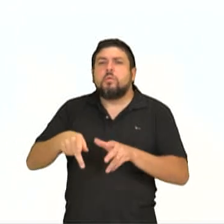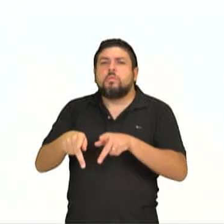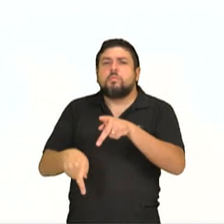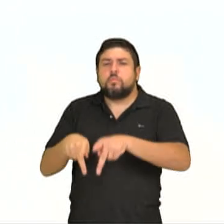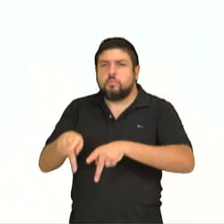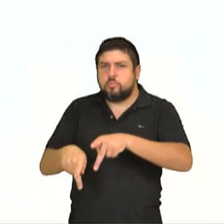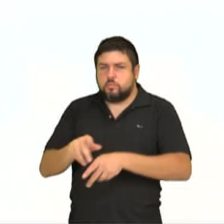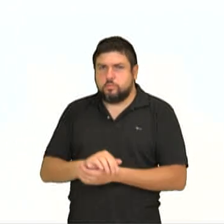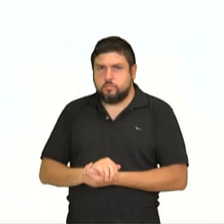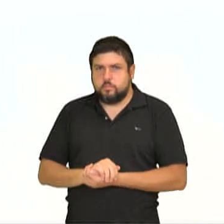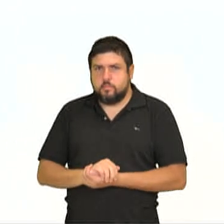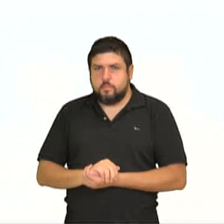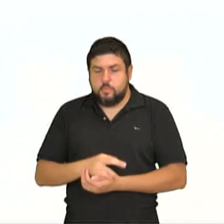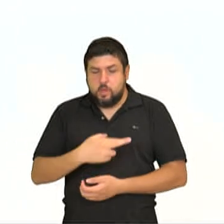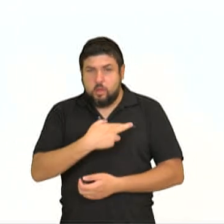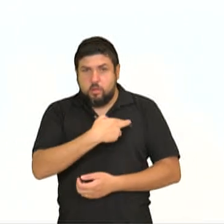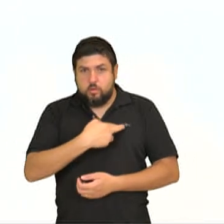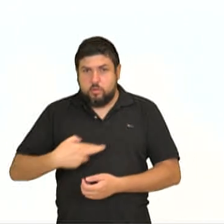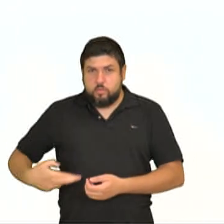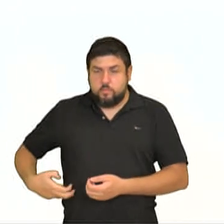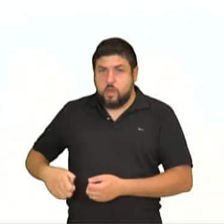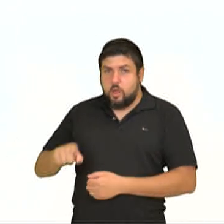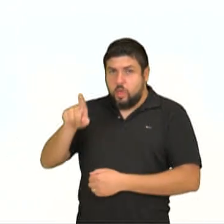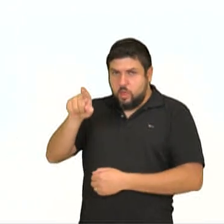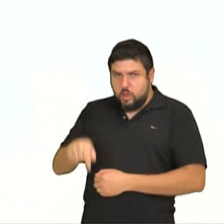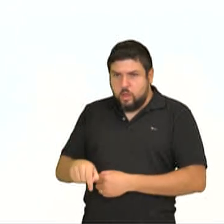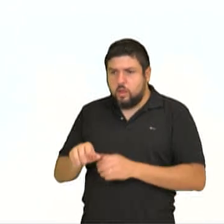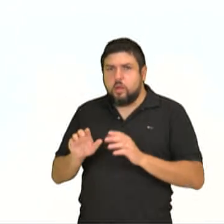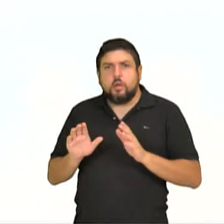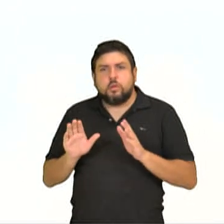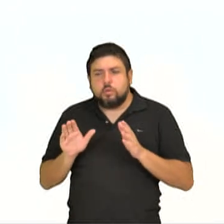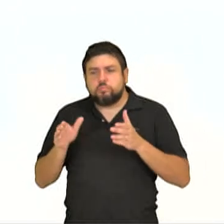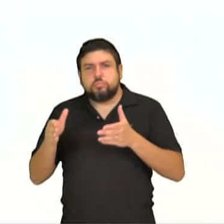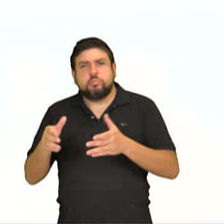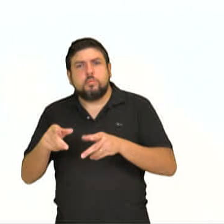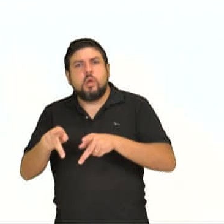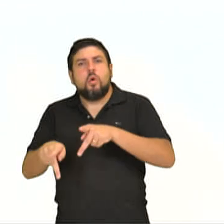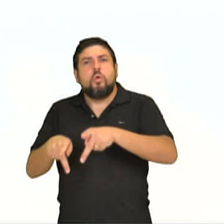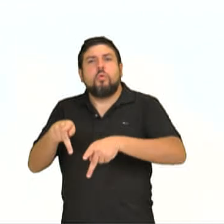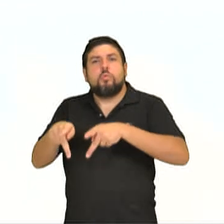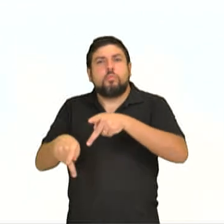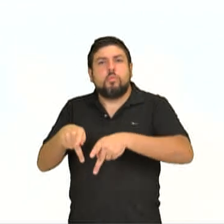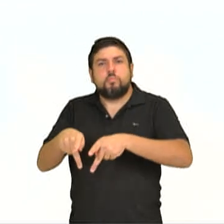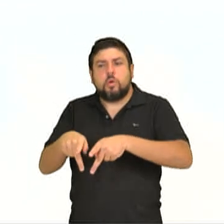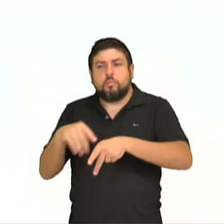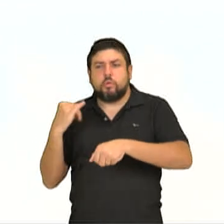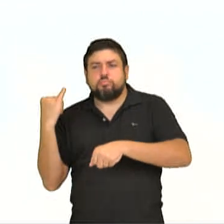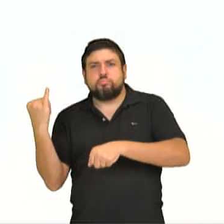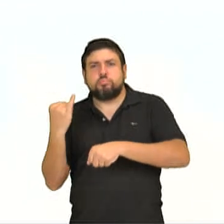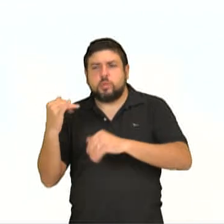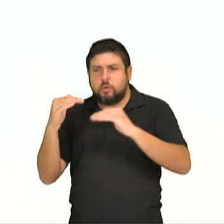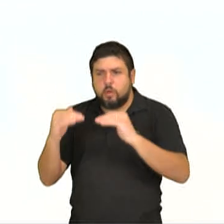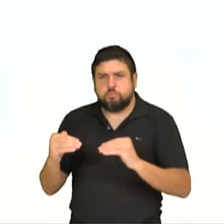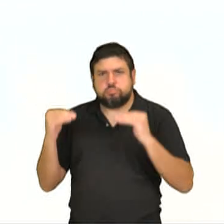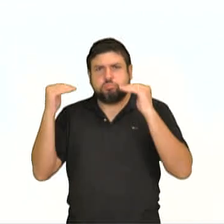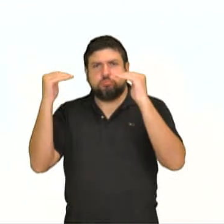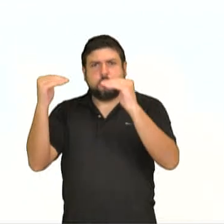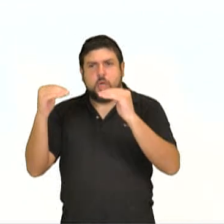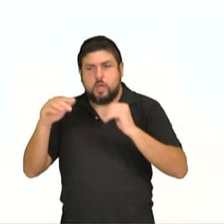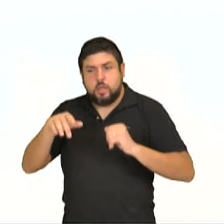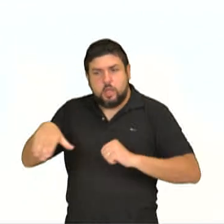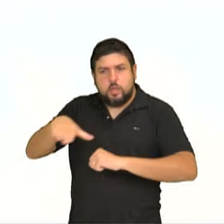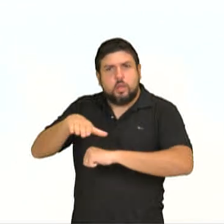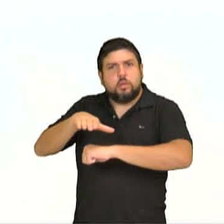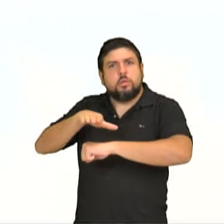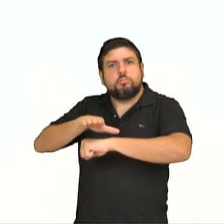república é uma forma de governo cuja a soberania ela está concentrada nas mãos do povo, nas mãos dos cidadãos, governando o Estado